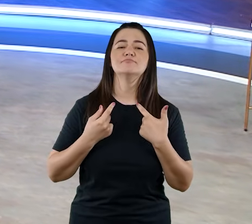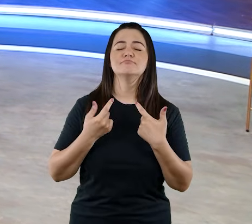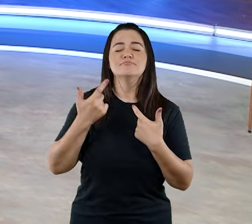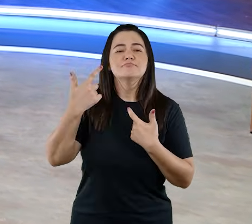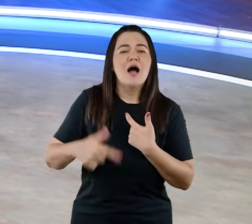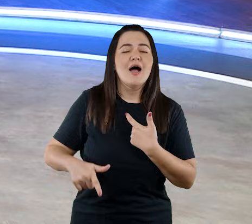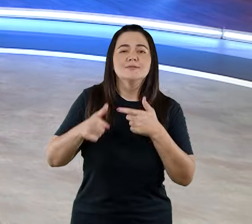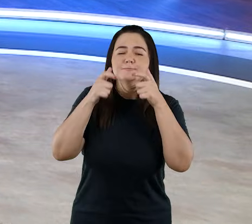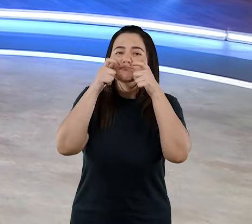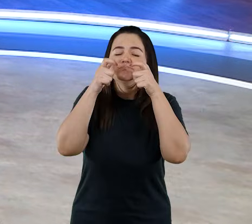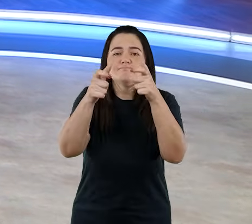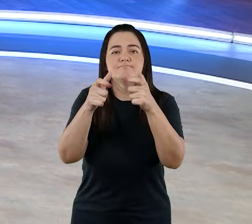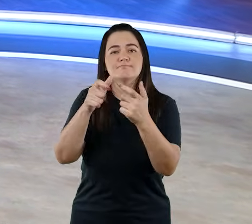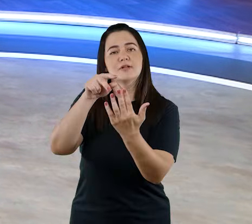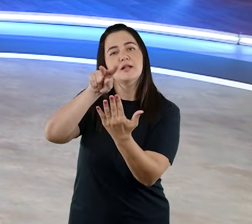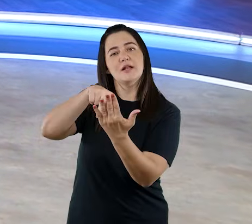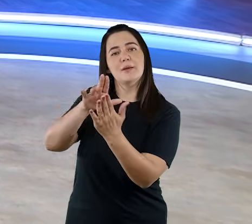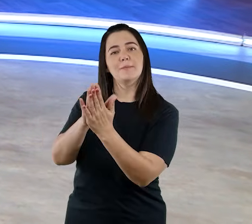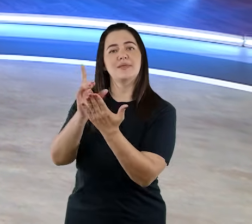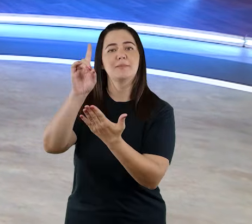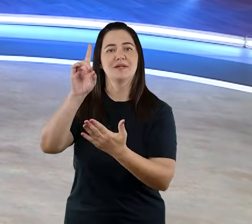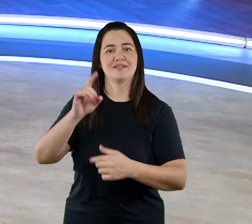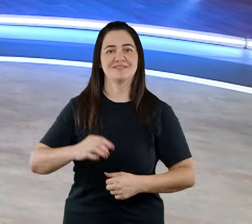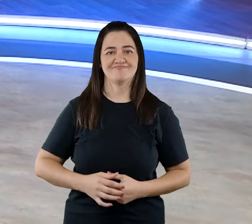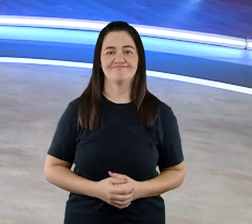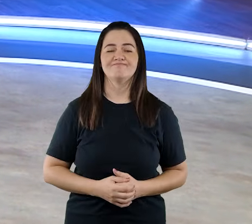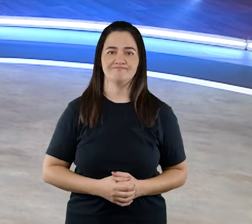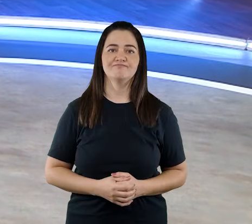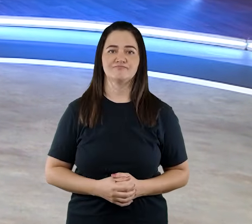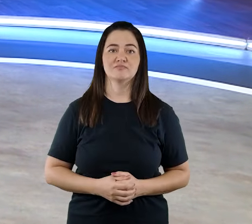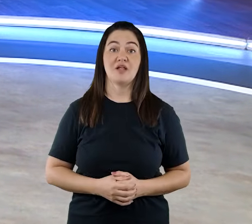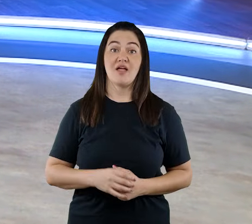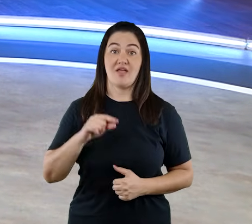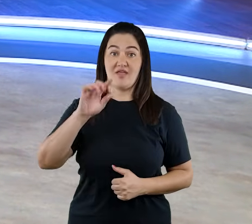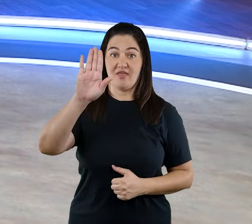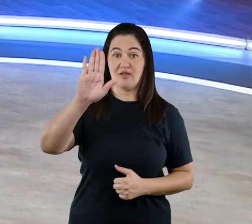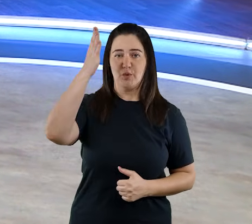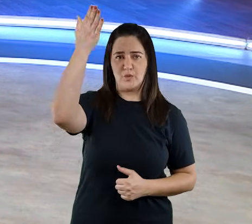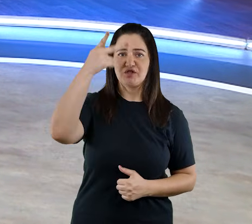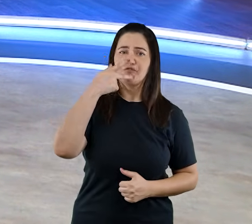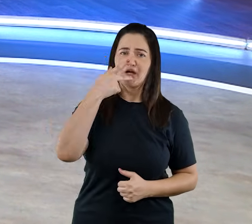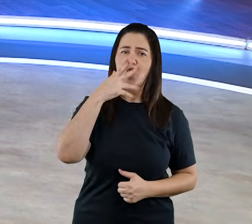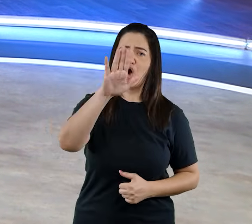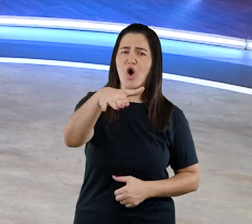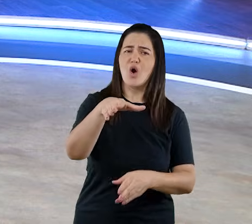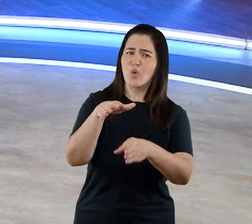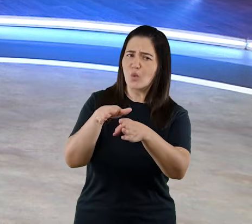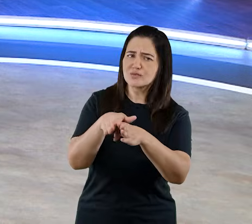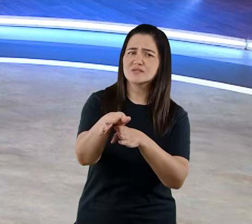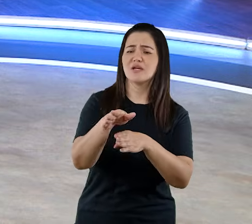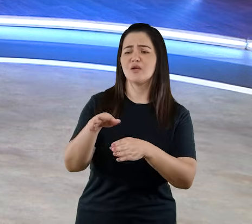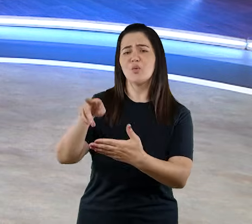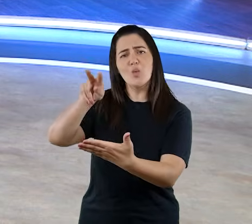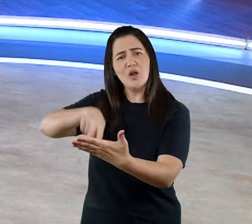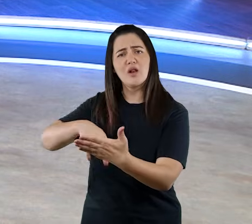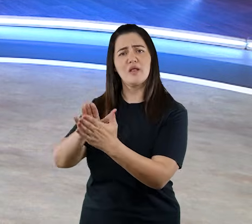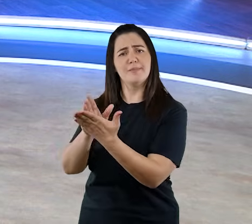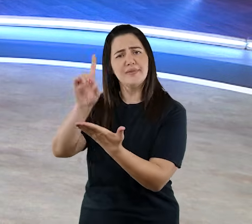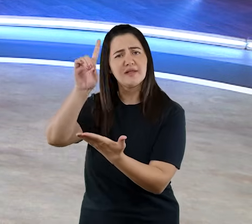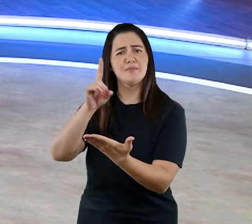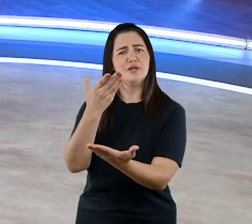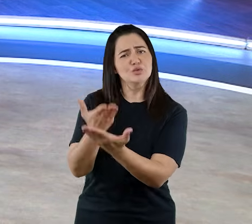a Bíblia, apontou para ela e falou assim, recomendo-vos este livro. Recomendo-vos este livro. Em outras palavras, leia a